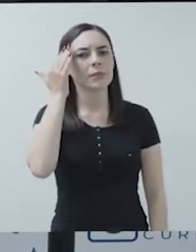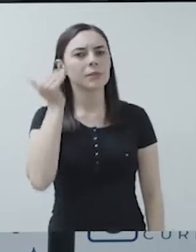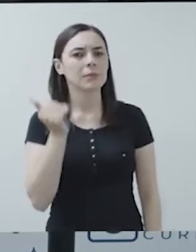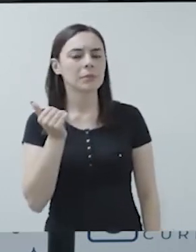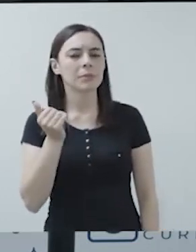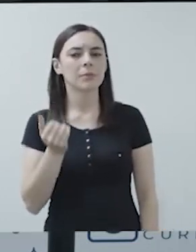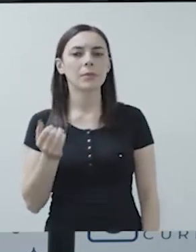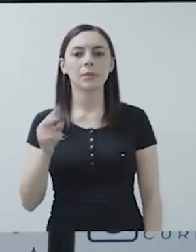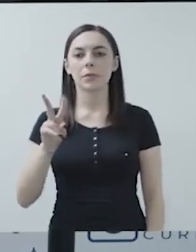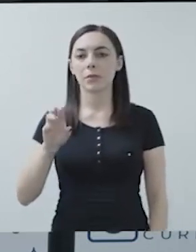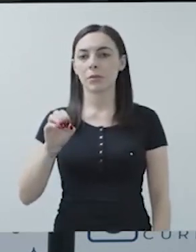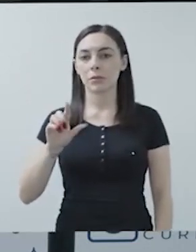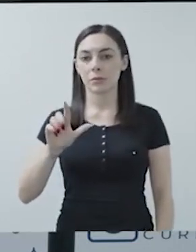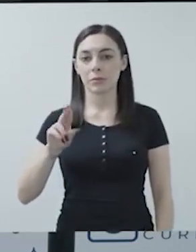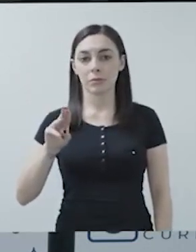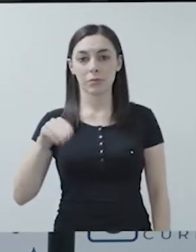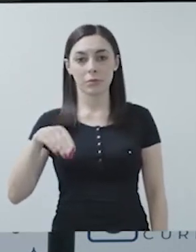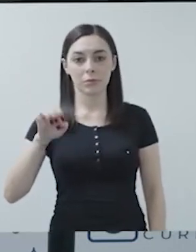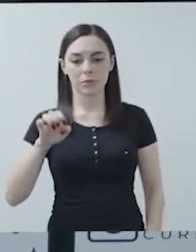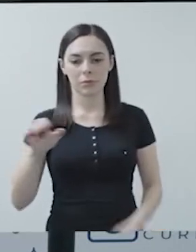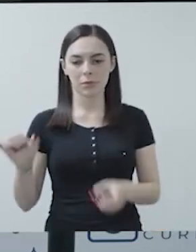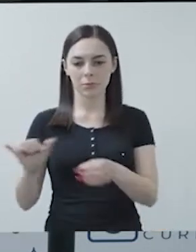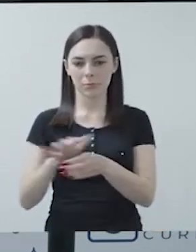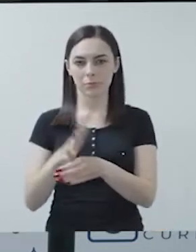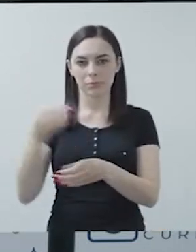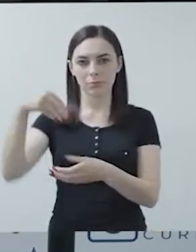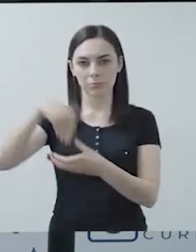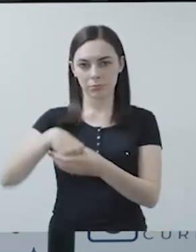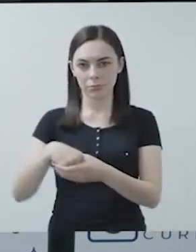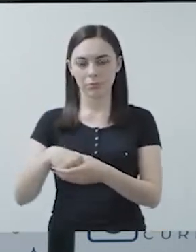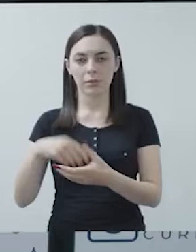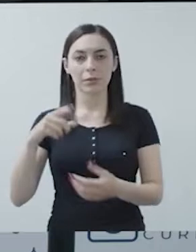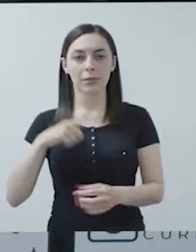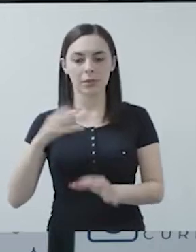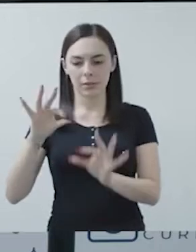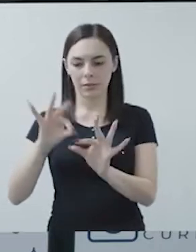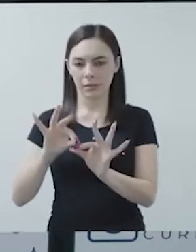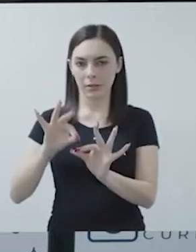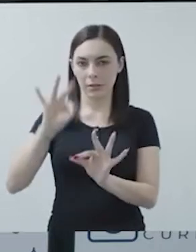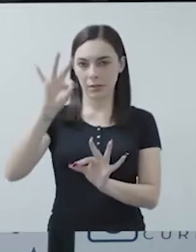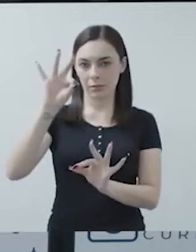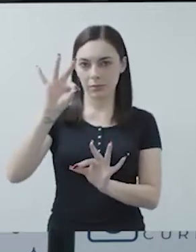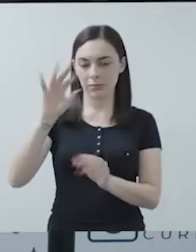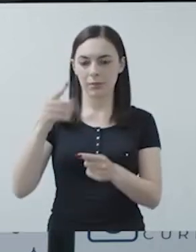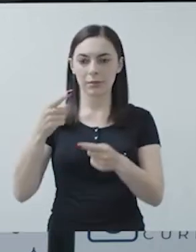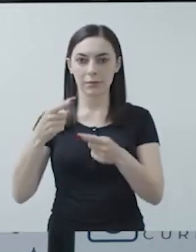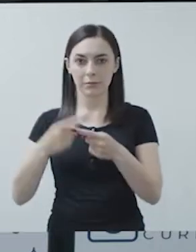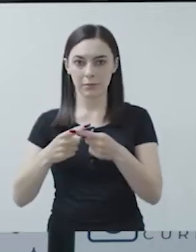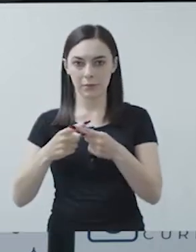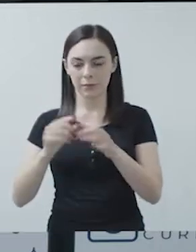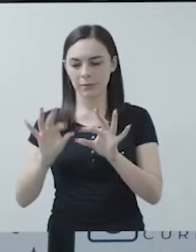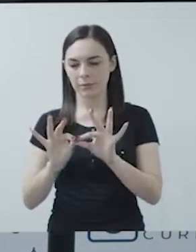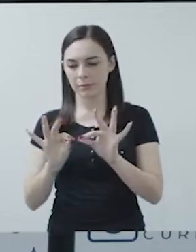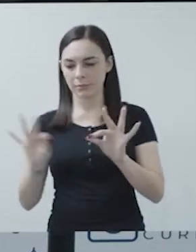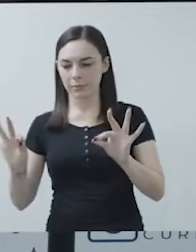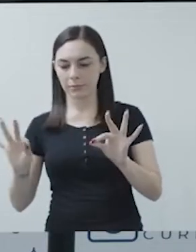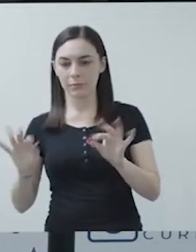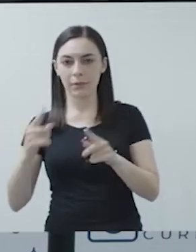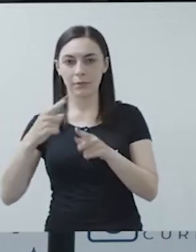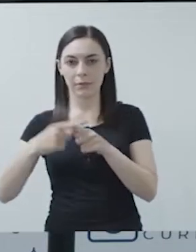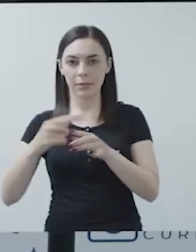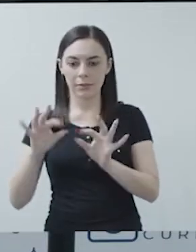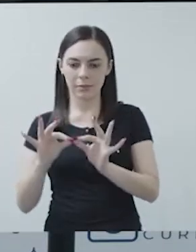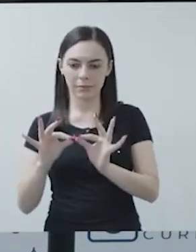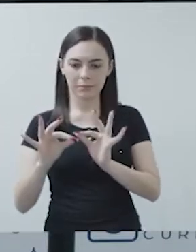o volume, nós fazemos altura vezes comprimento vezes a largura. Esse é